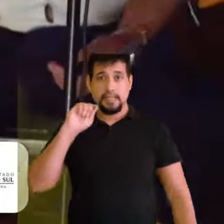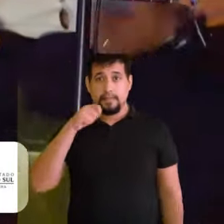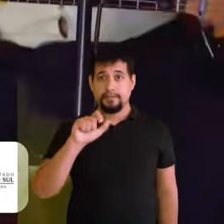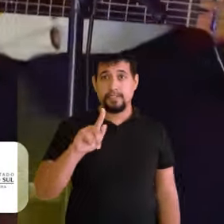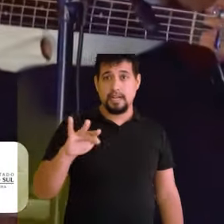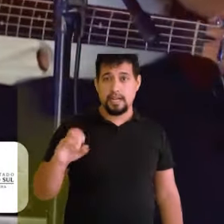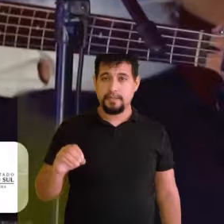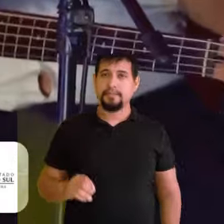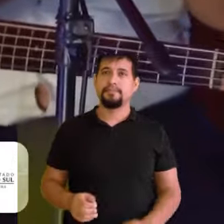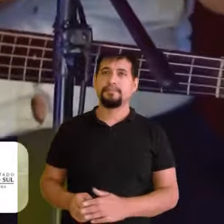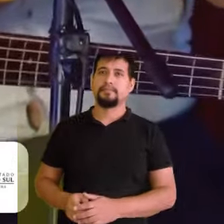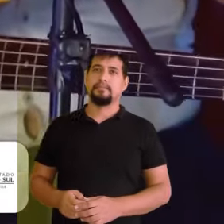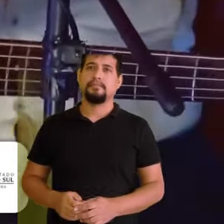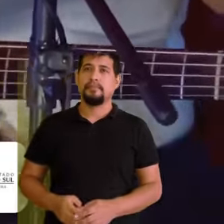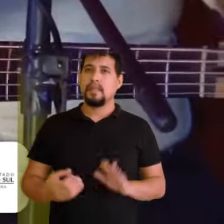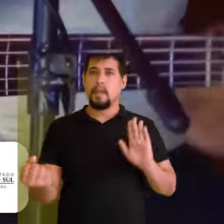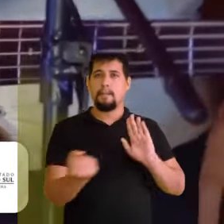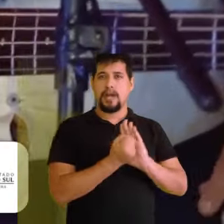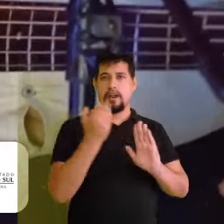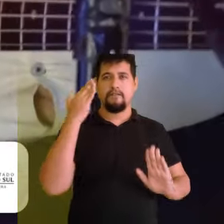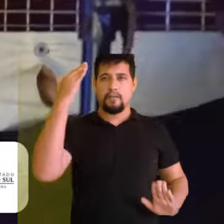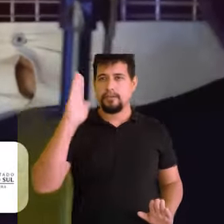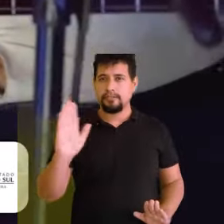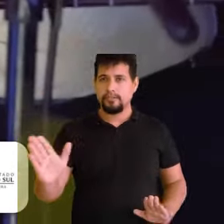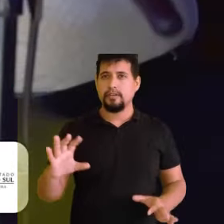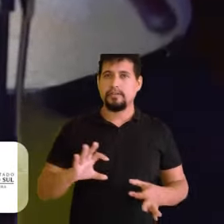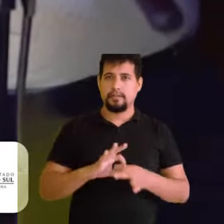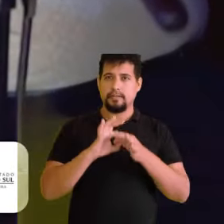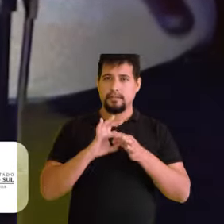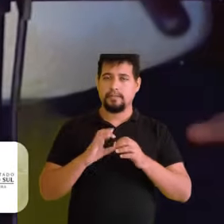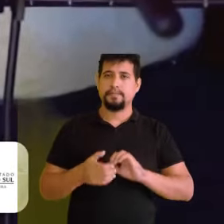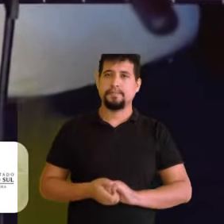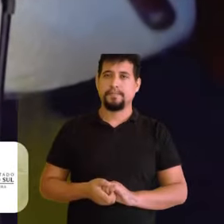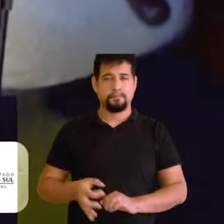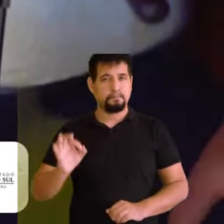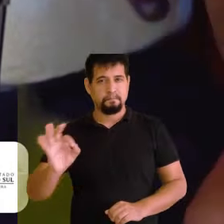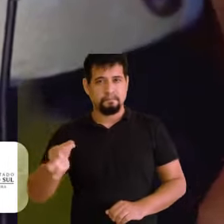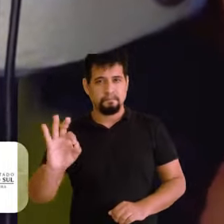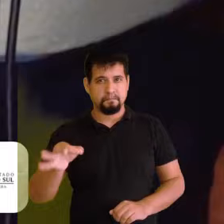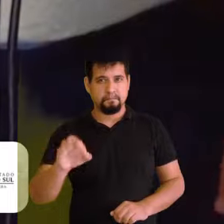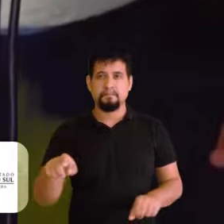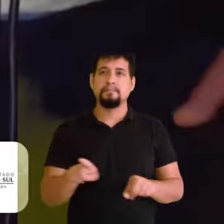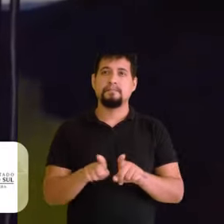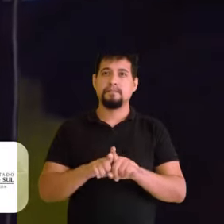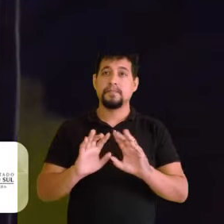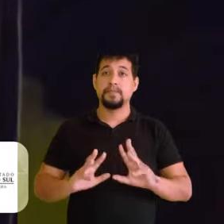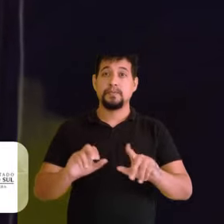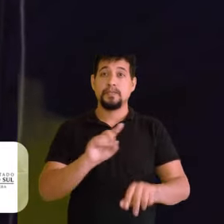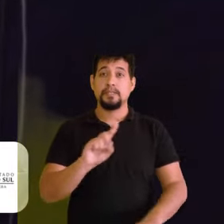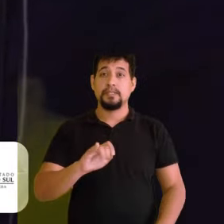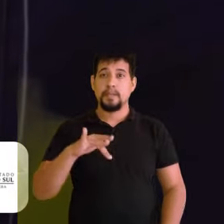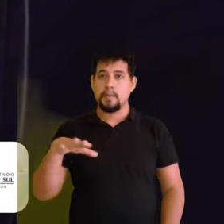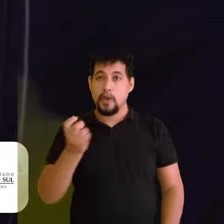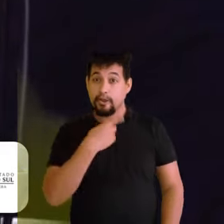né, Marcio? E grande parceiro do Chiquito Bordonei, né? Com certeza, e através da Zin Pão que a gente estará lá em Balneário Camboriú. Dia, com certeza.